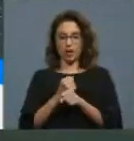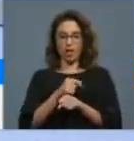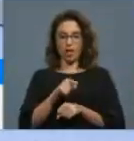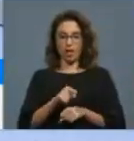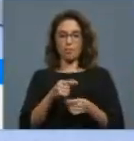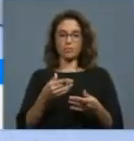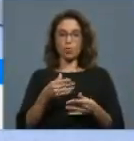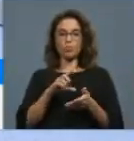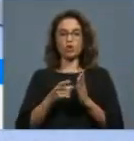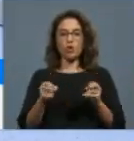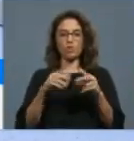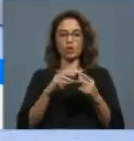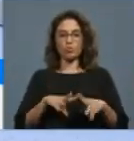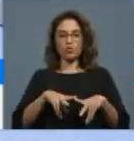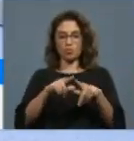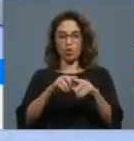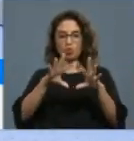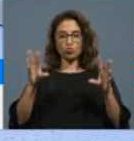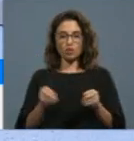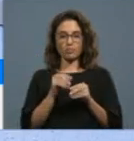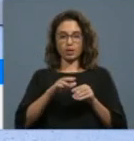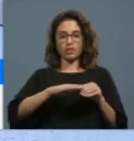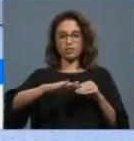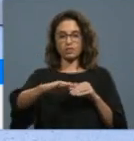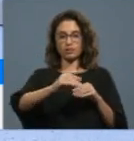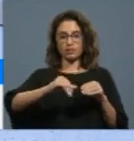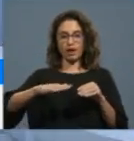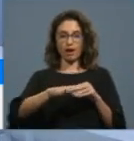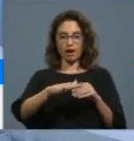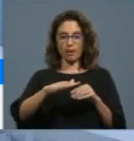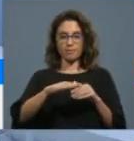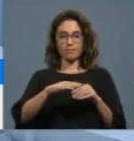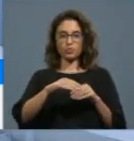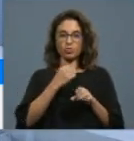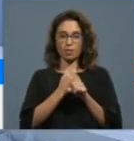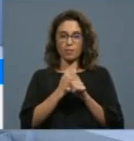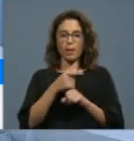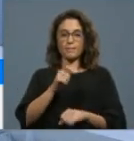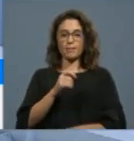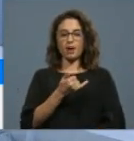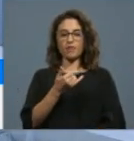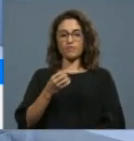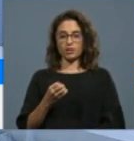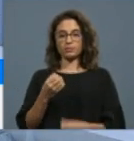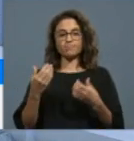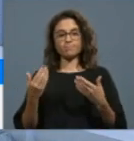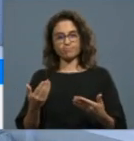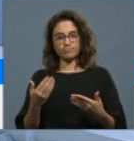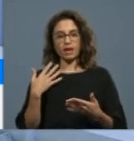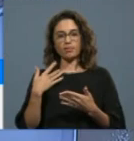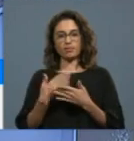a remodelação total da parte de terra da Marina. Os trabalhos vão demorar 20 meses, ou seja,